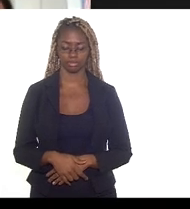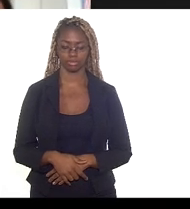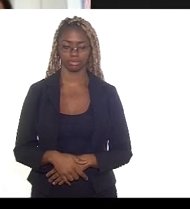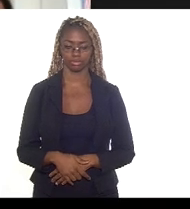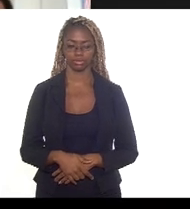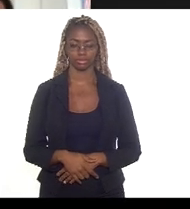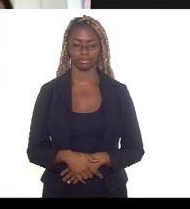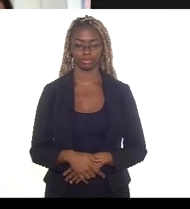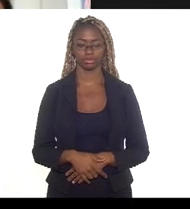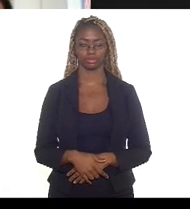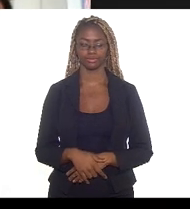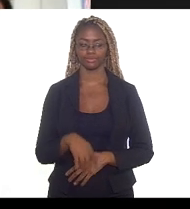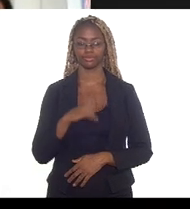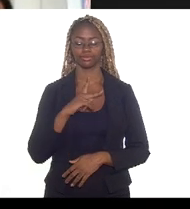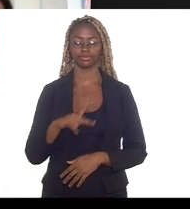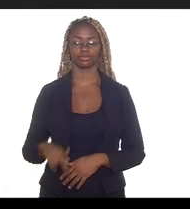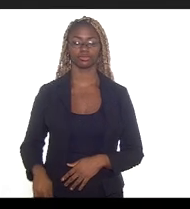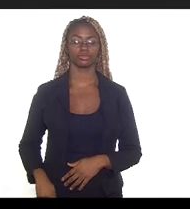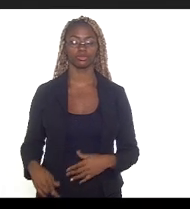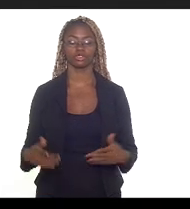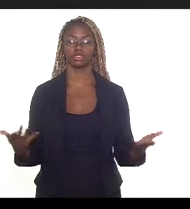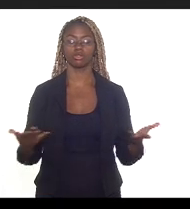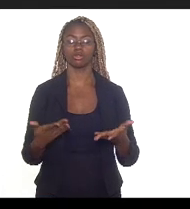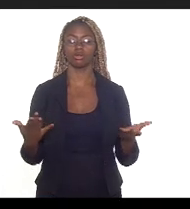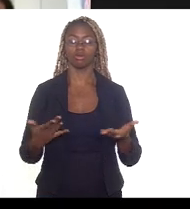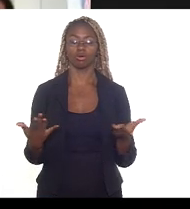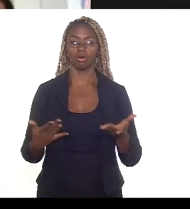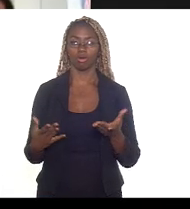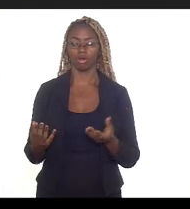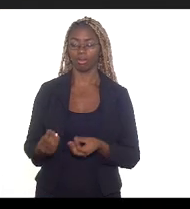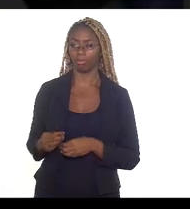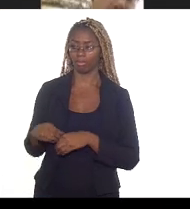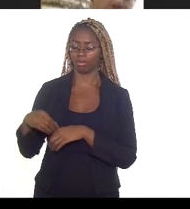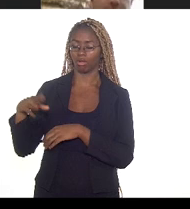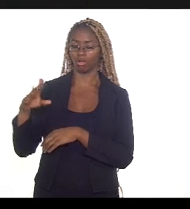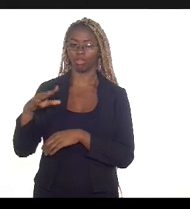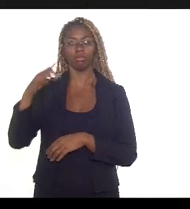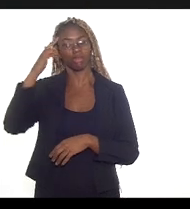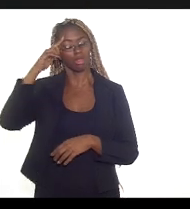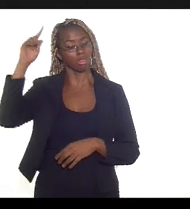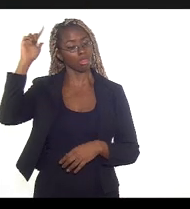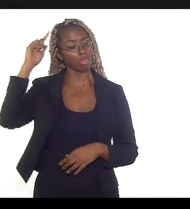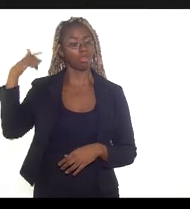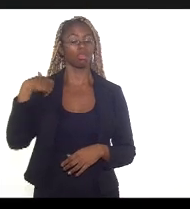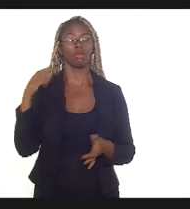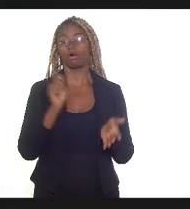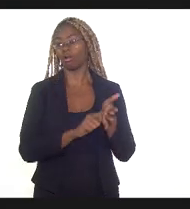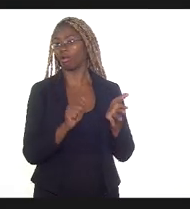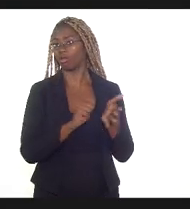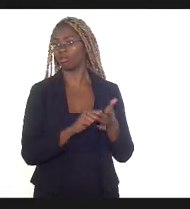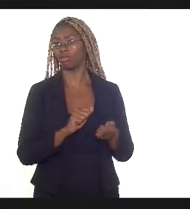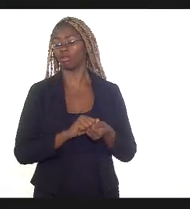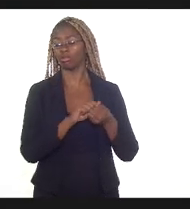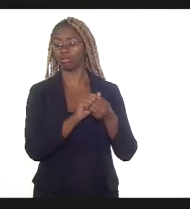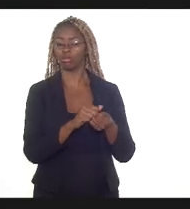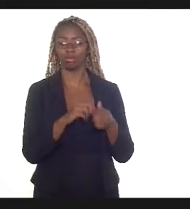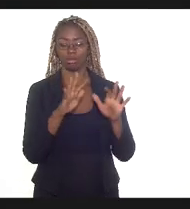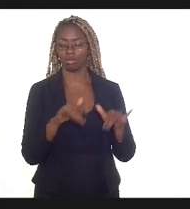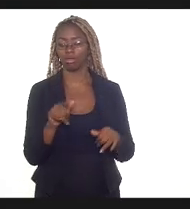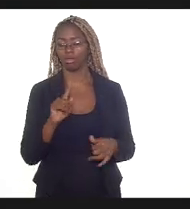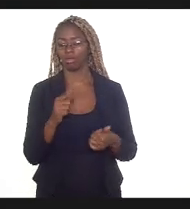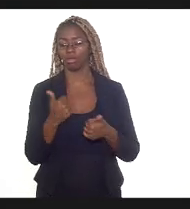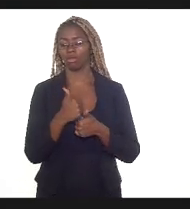Senhor presidente, eu mandei agora o parecer ao deputado Luiz Paulo, porque eu sou autor da matéria, ainda não concluiu o substitutivo.